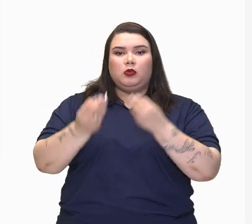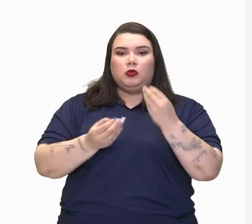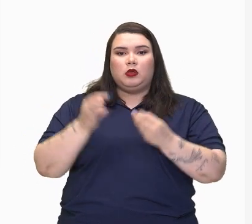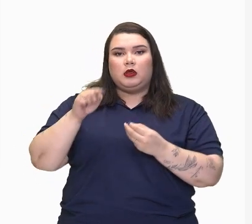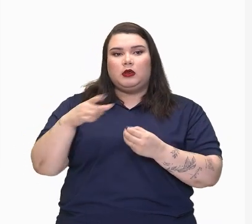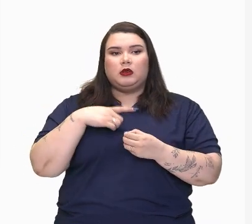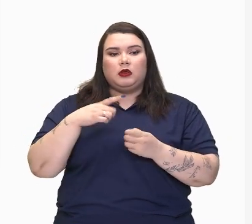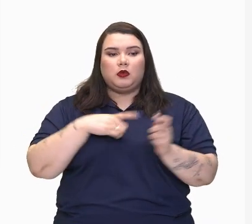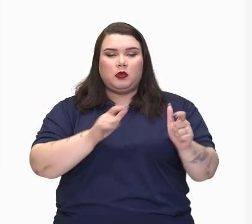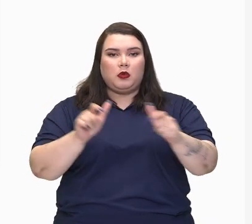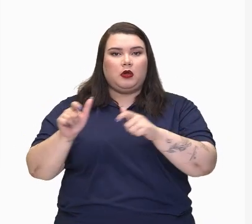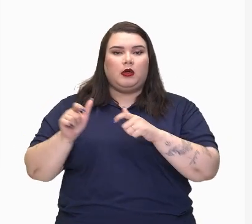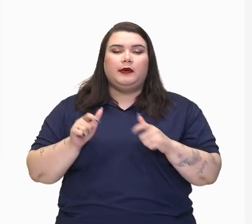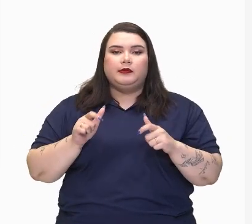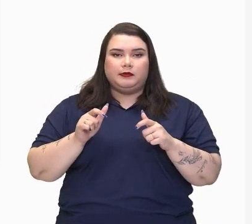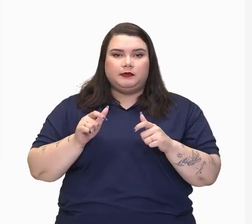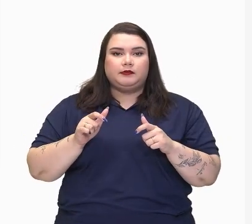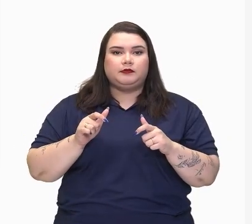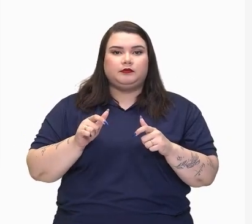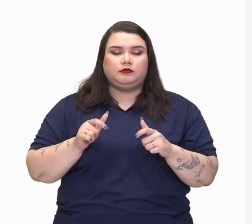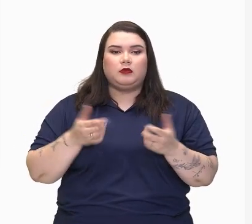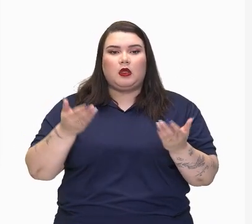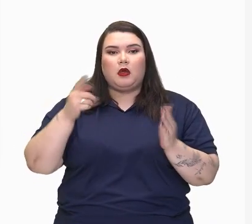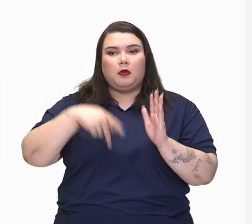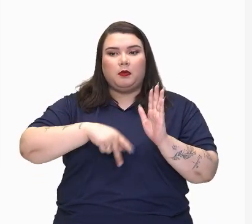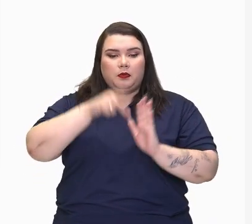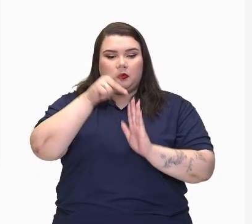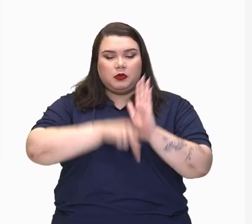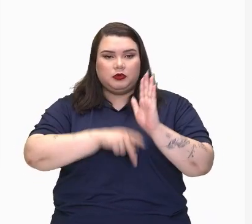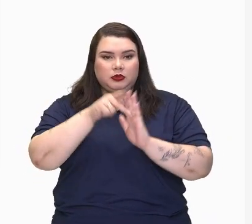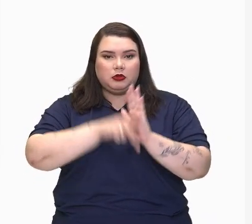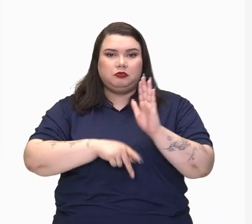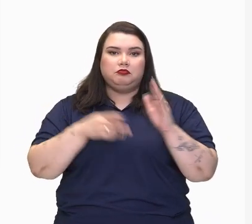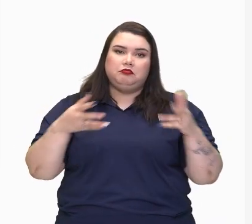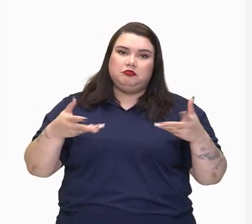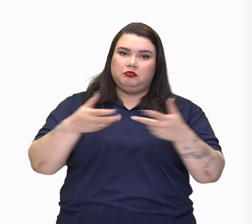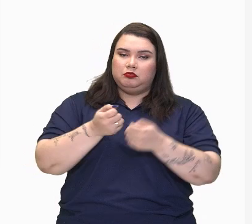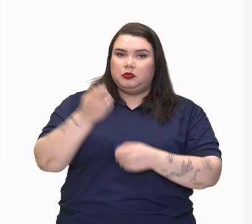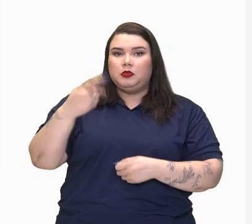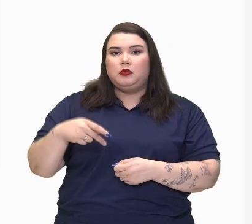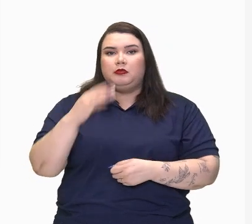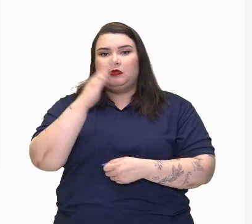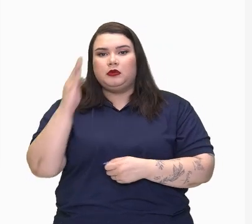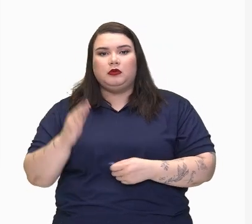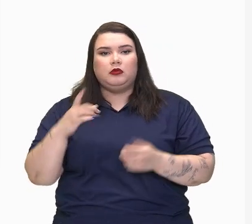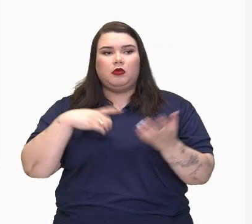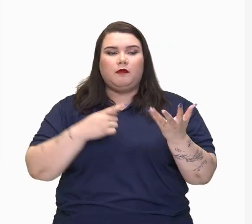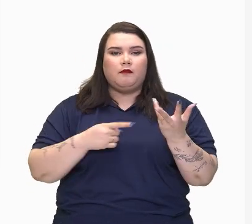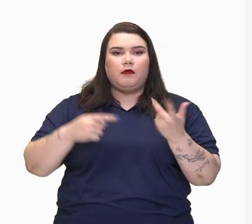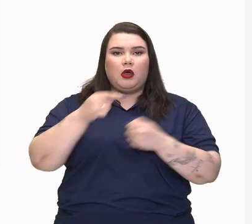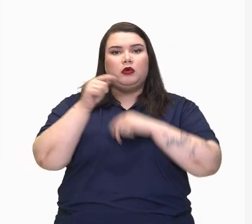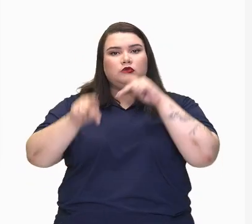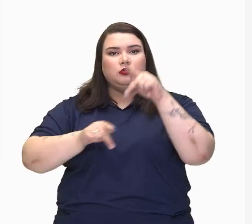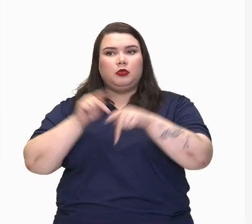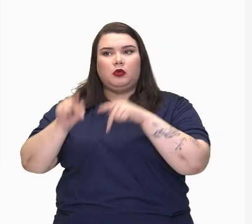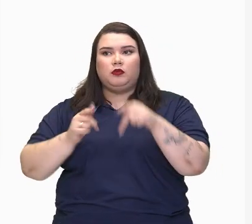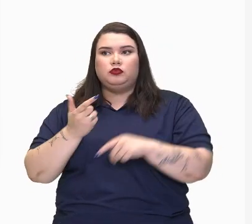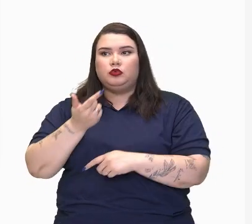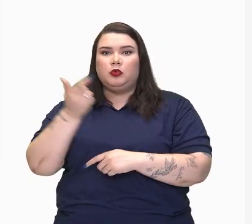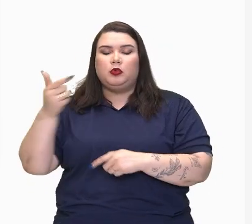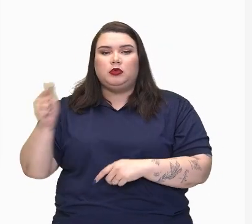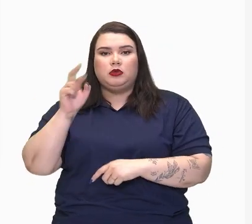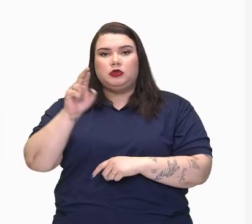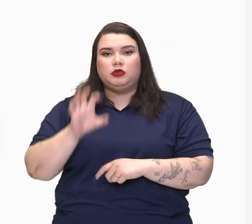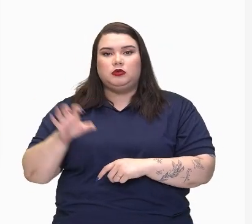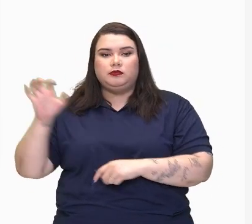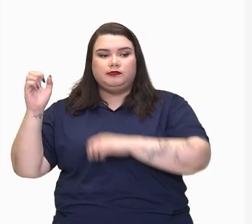ocupação desses espaços. Esse é um projeto muito grande do Brasil, né, que atraiu muitos nordestinos para a região amazônica,